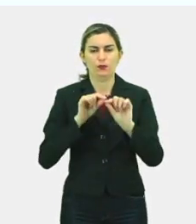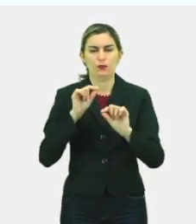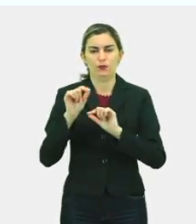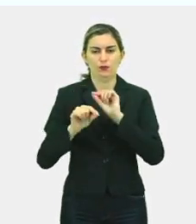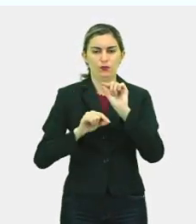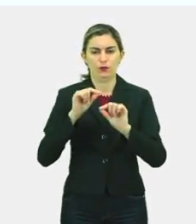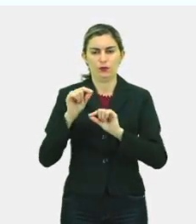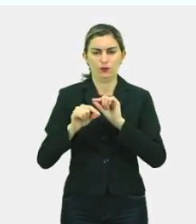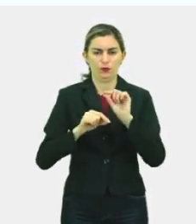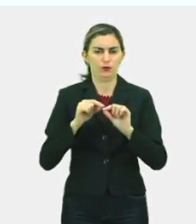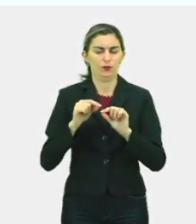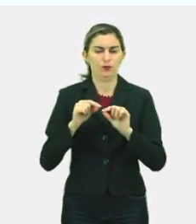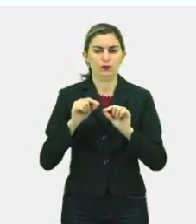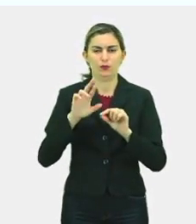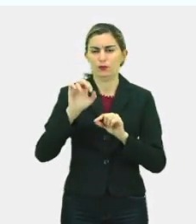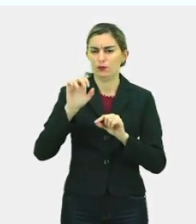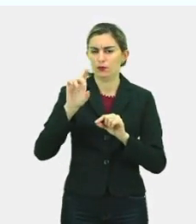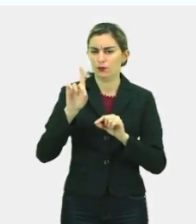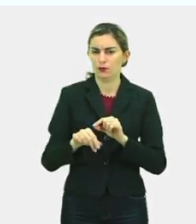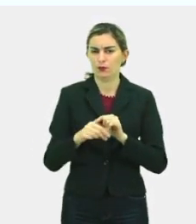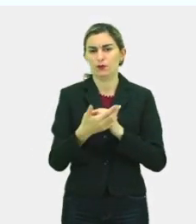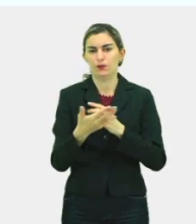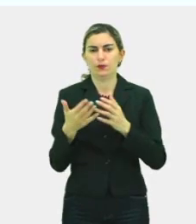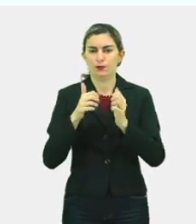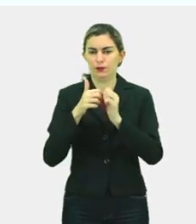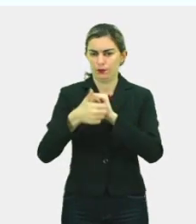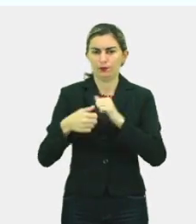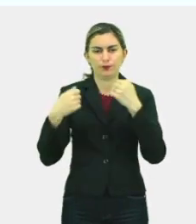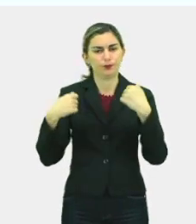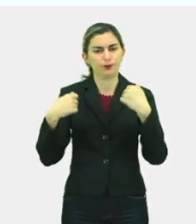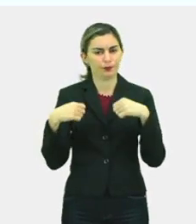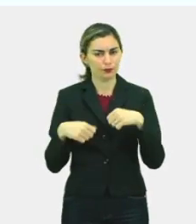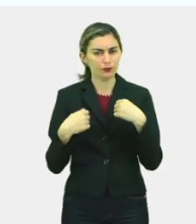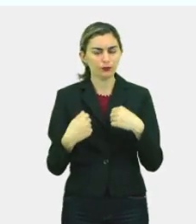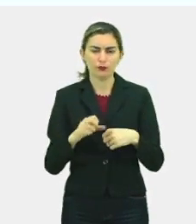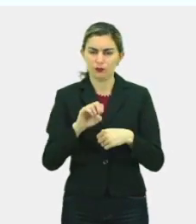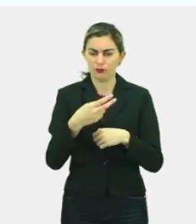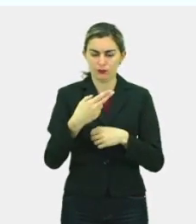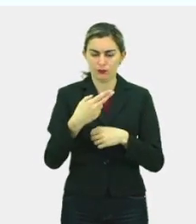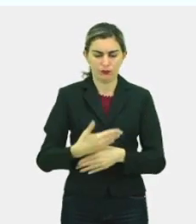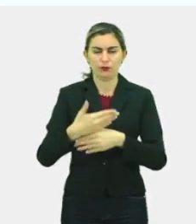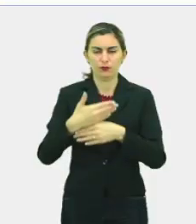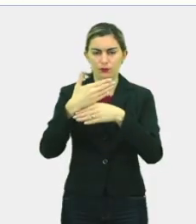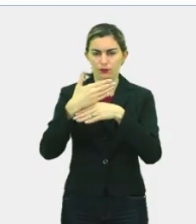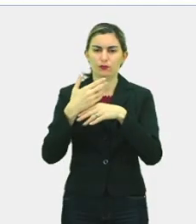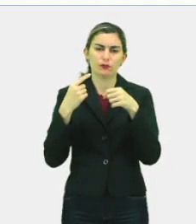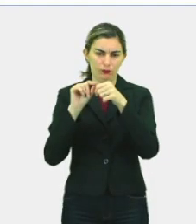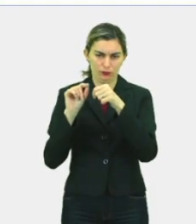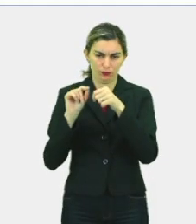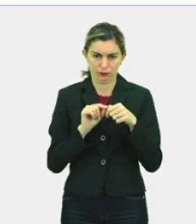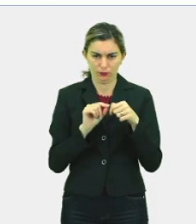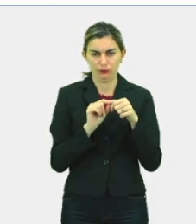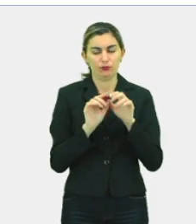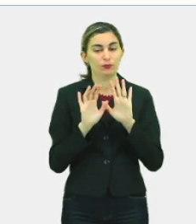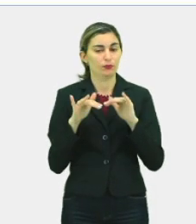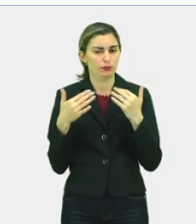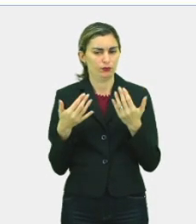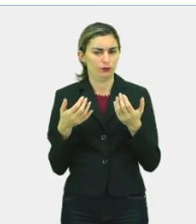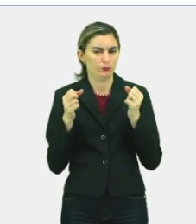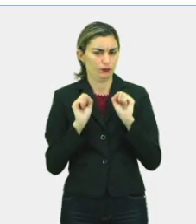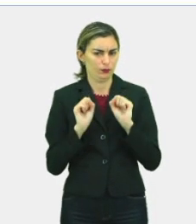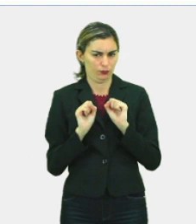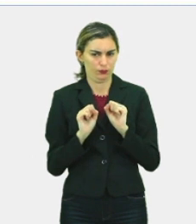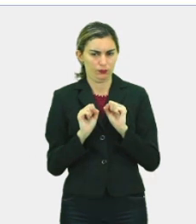são os esportes de rede e parede? São esportes que precisam ou da rede ou da parede para serem realizados. Então,